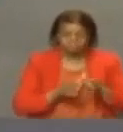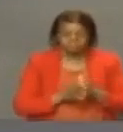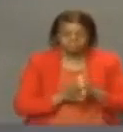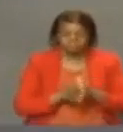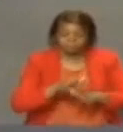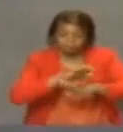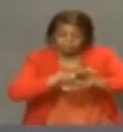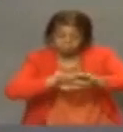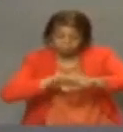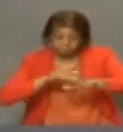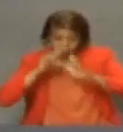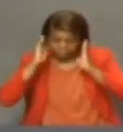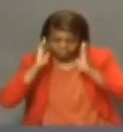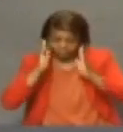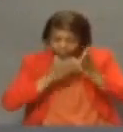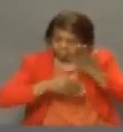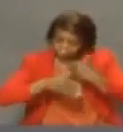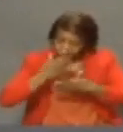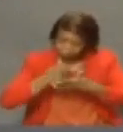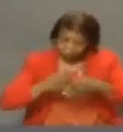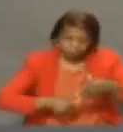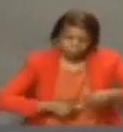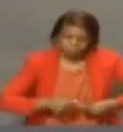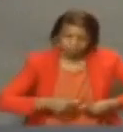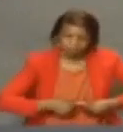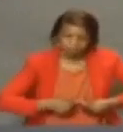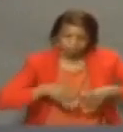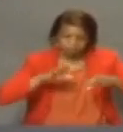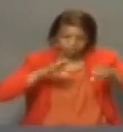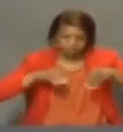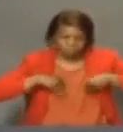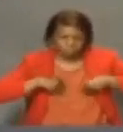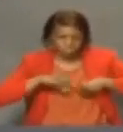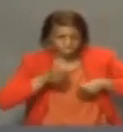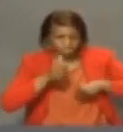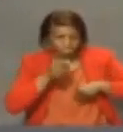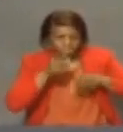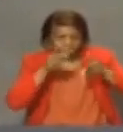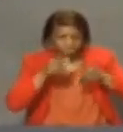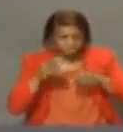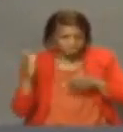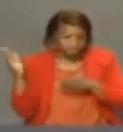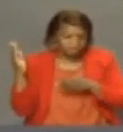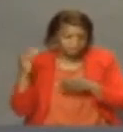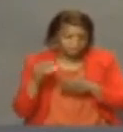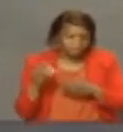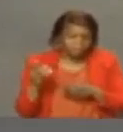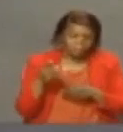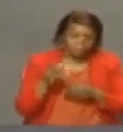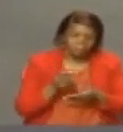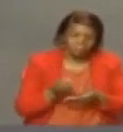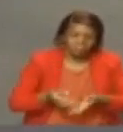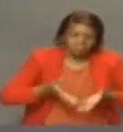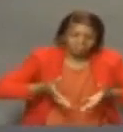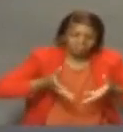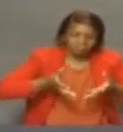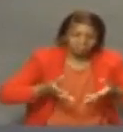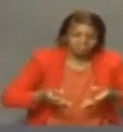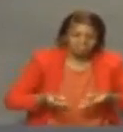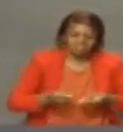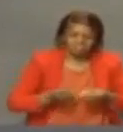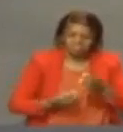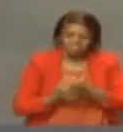vai no sentido de não se deixar em manipular por aqueles que não tem condição de resolver os vossos